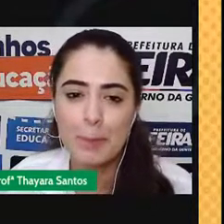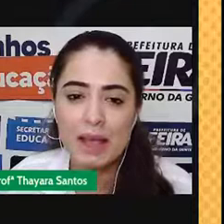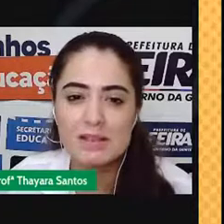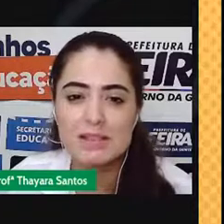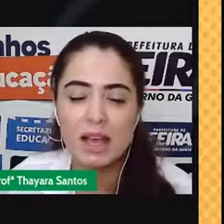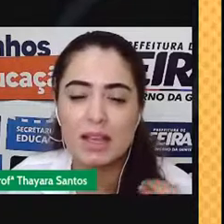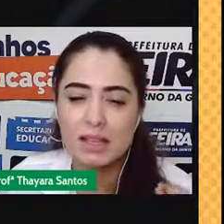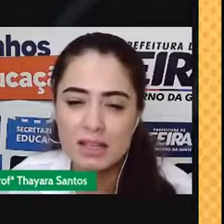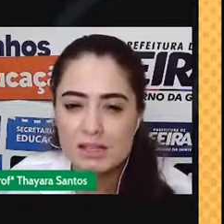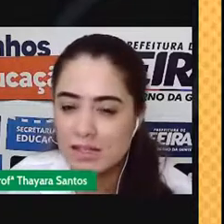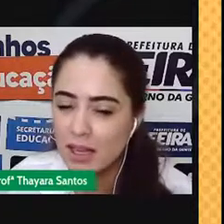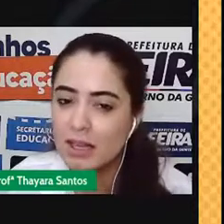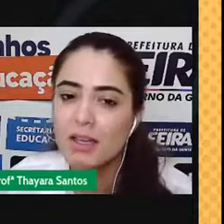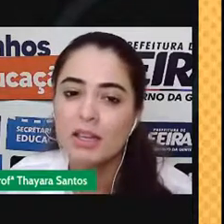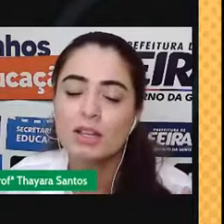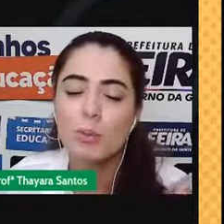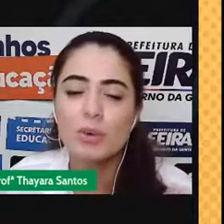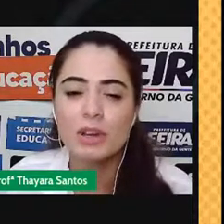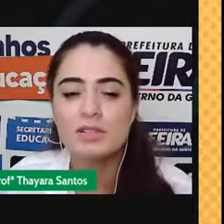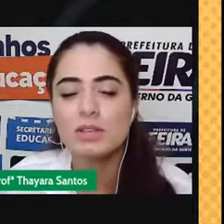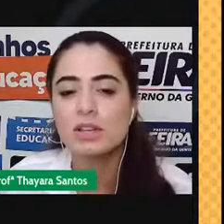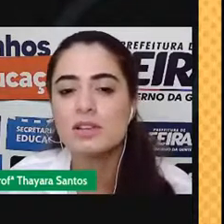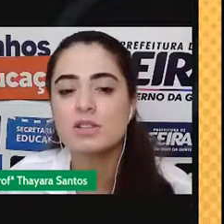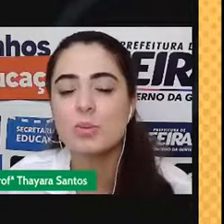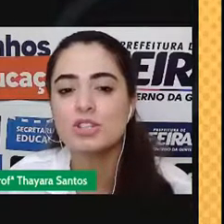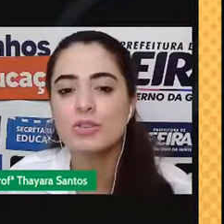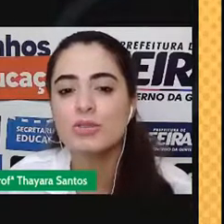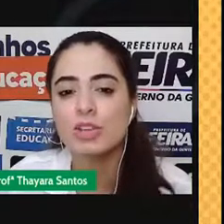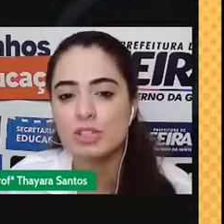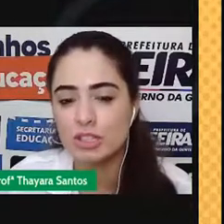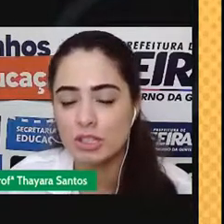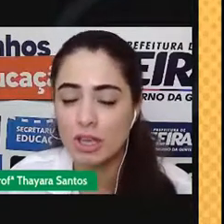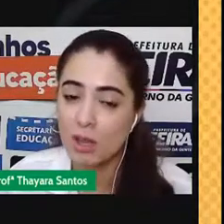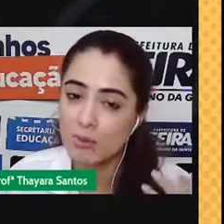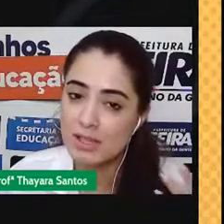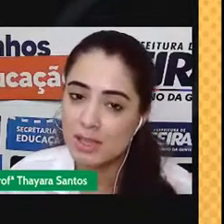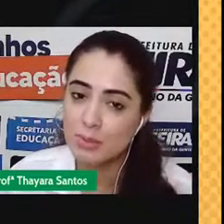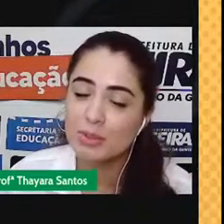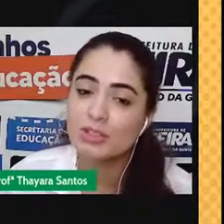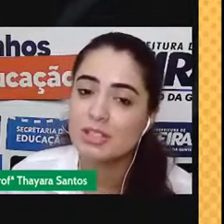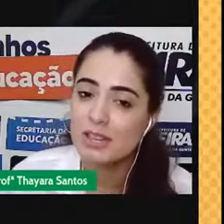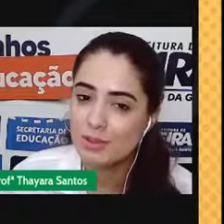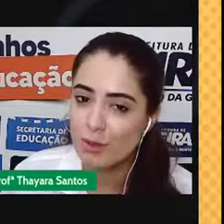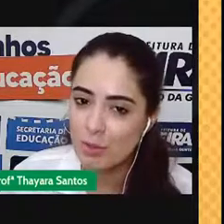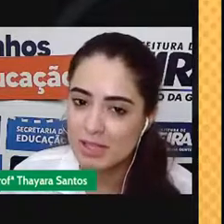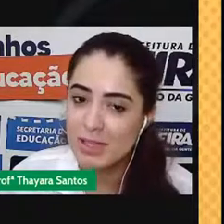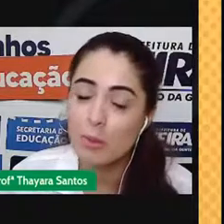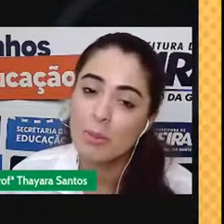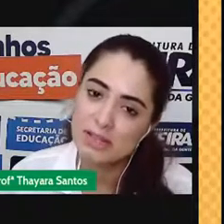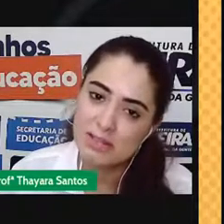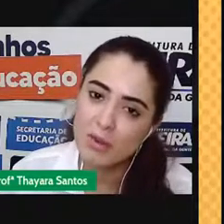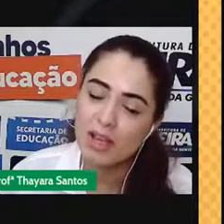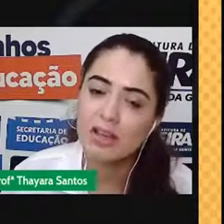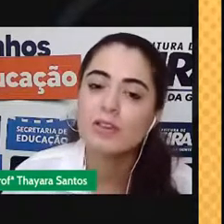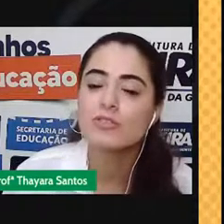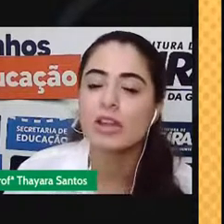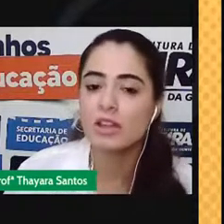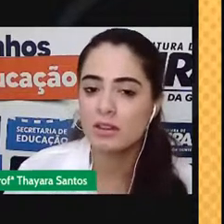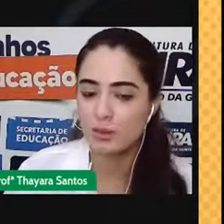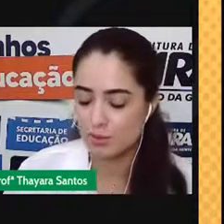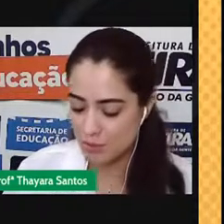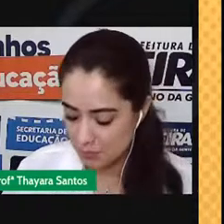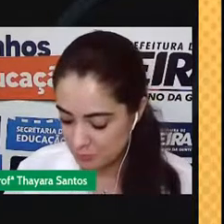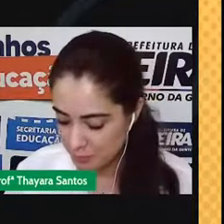significa pesca, isca. Então, por isso que tem esse nome de phishing. É um exemplo de desinformação, mas não é